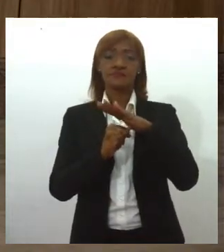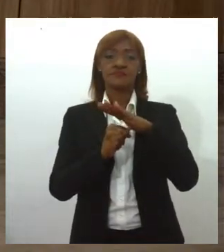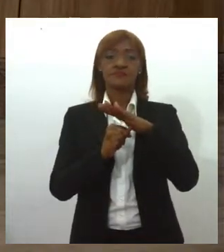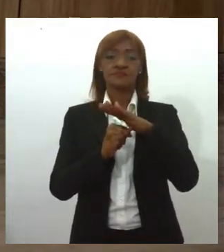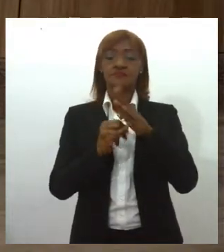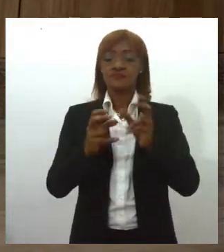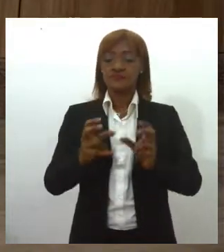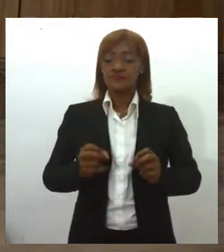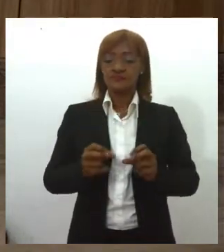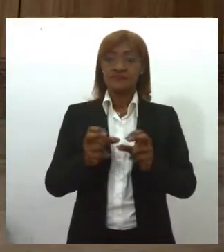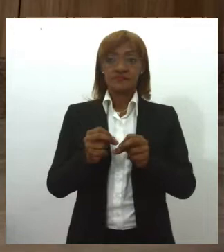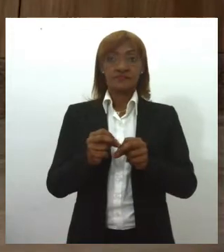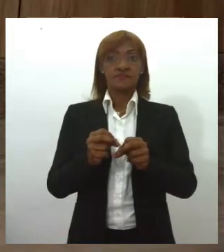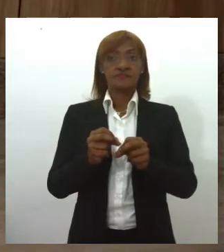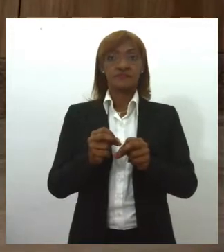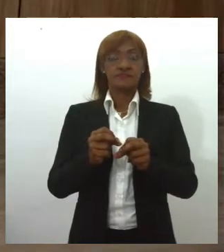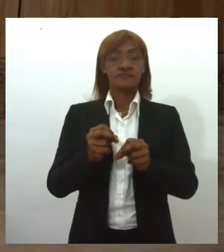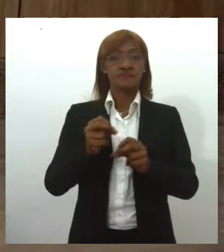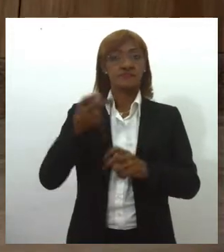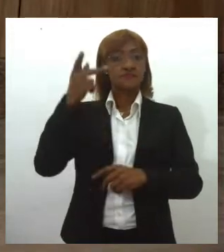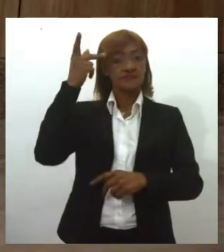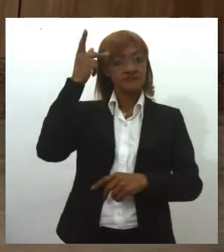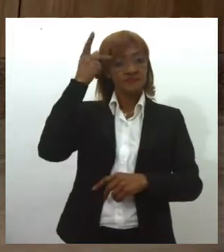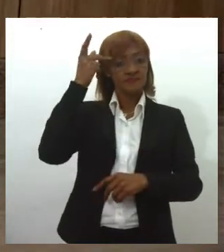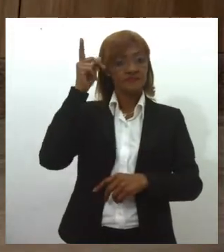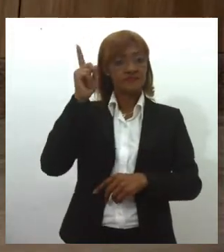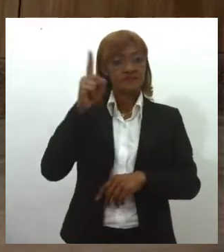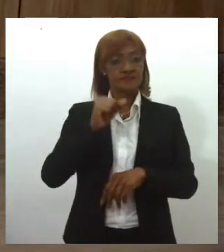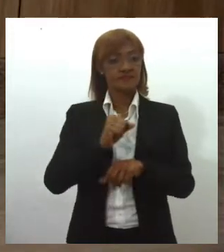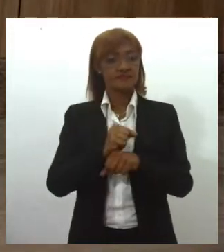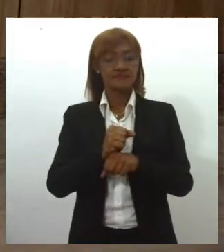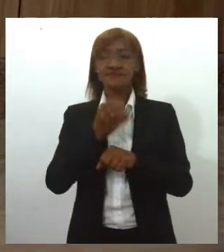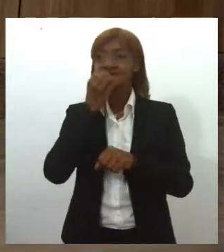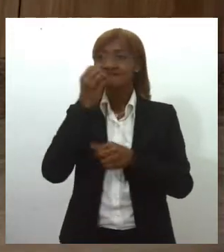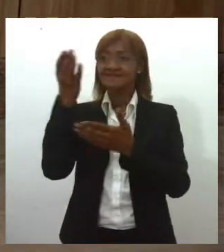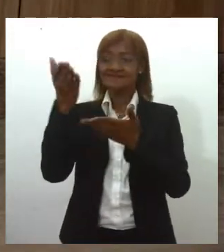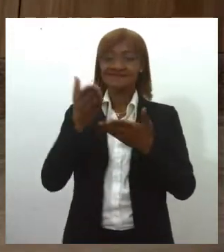muito bem-vindo ao Além da Pauta, é um prazer recebê-lo mais uma vez aqui com a gente.